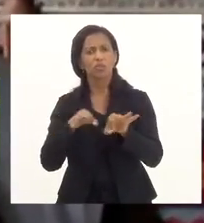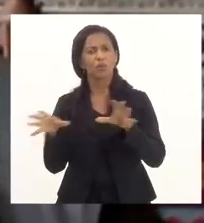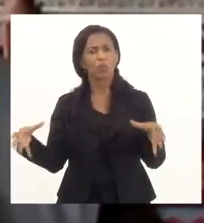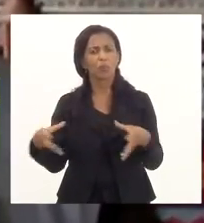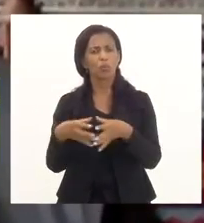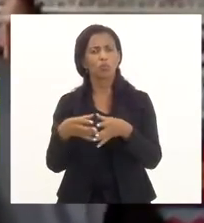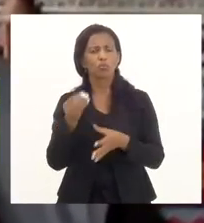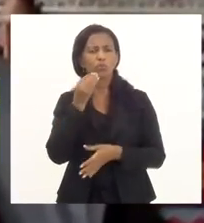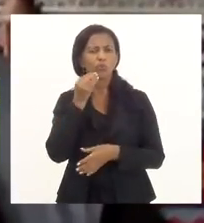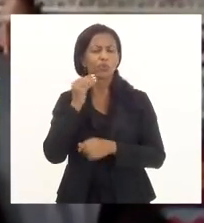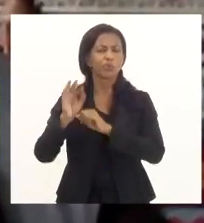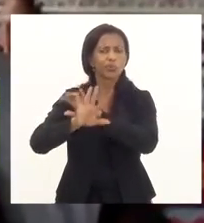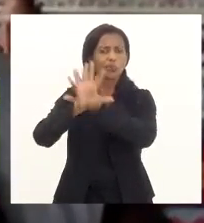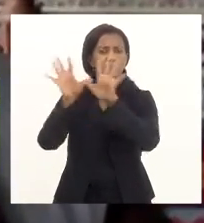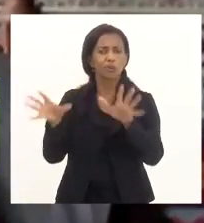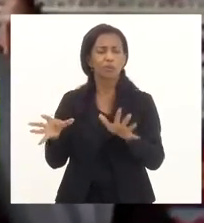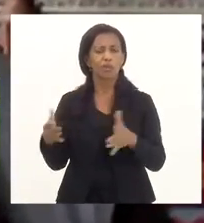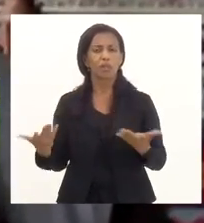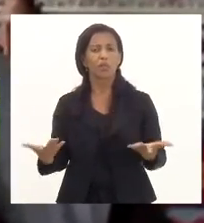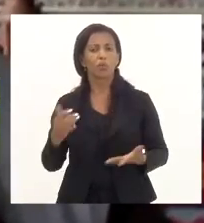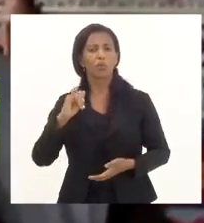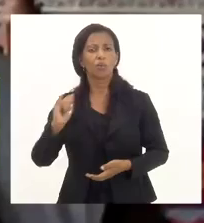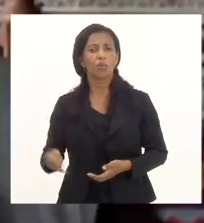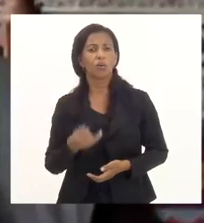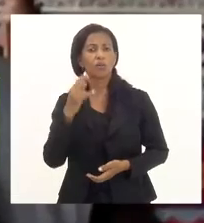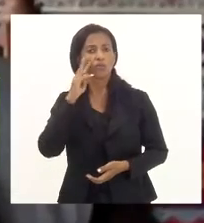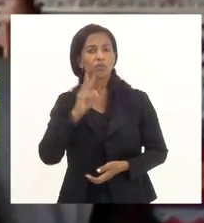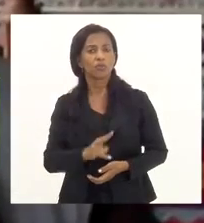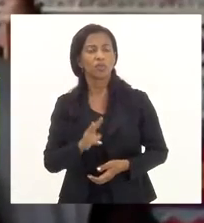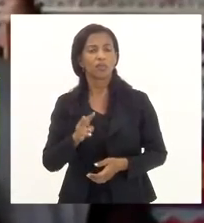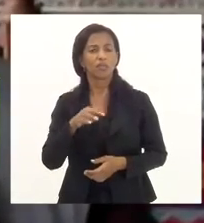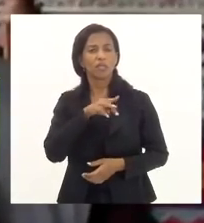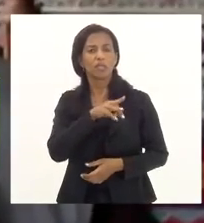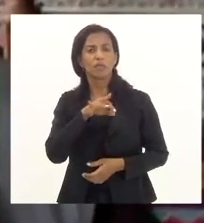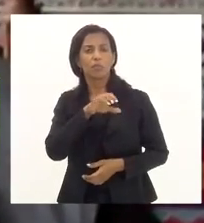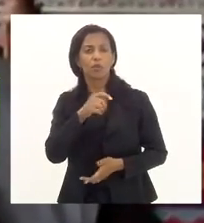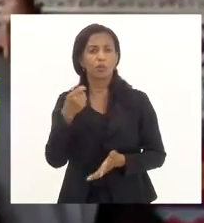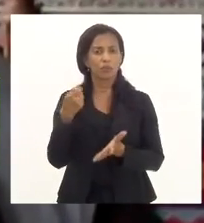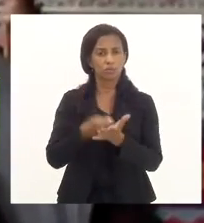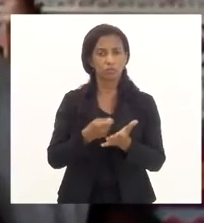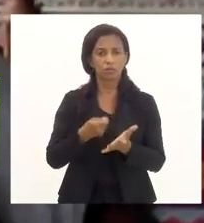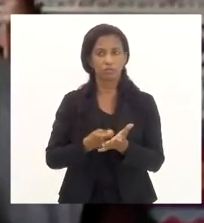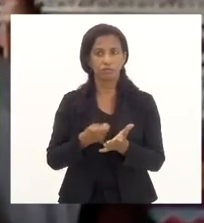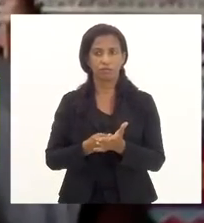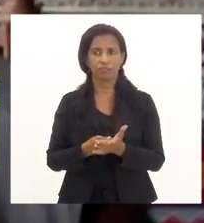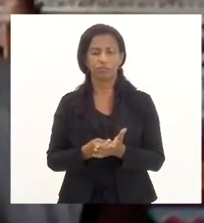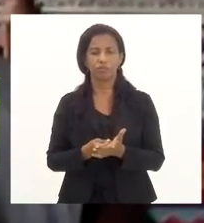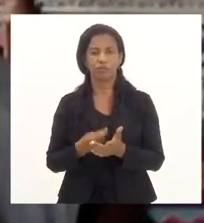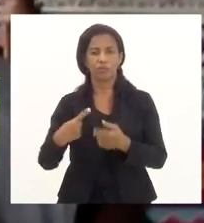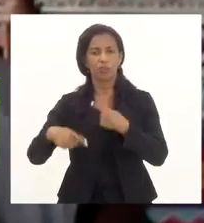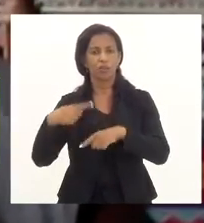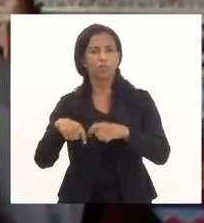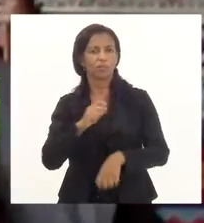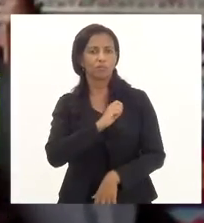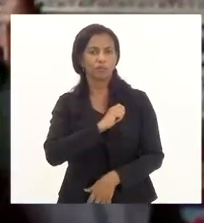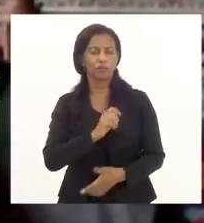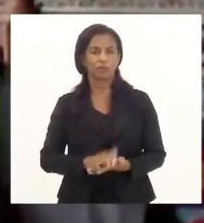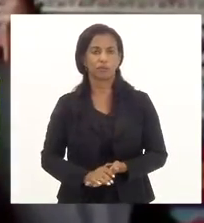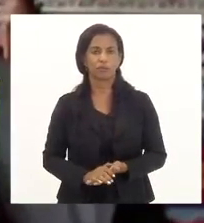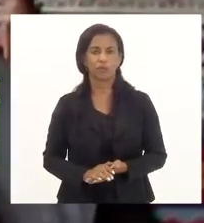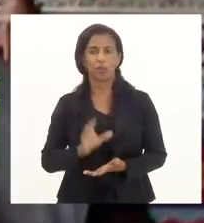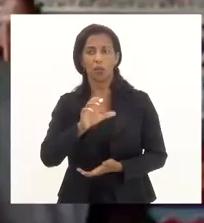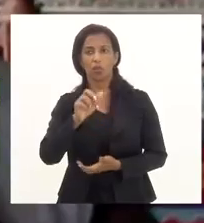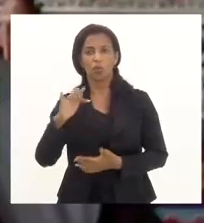conjunta transparente e com a possibilidade de rever esse modelo do regime de recuperar Oi Cal